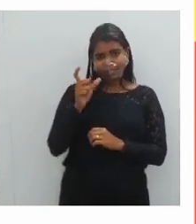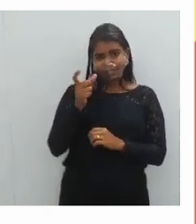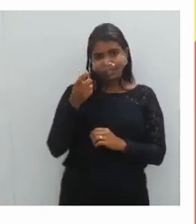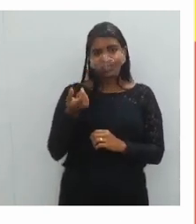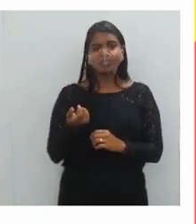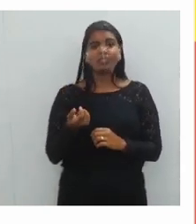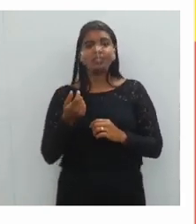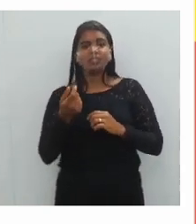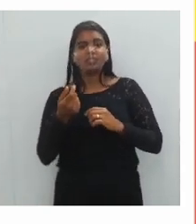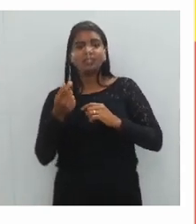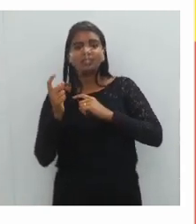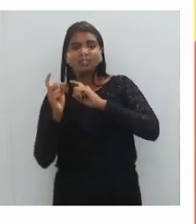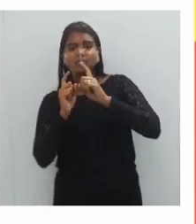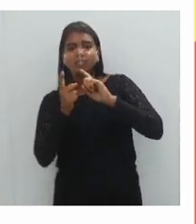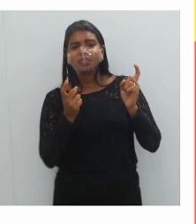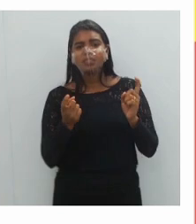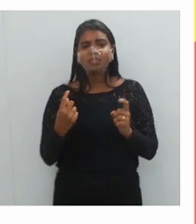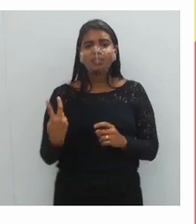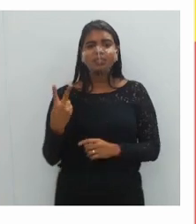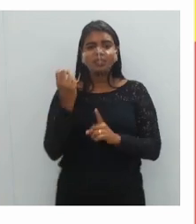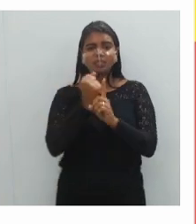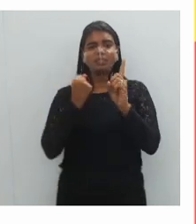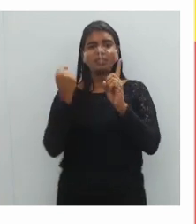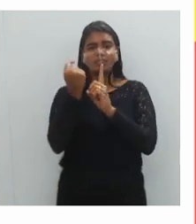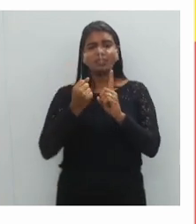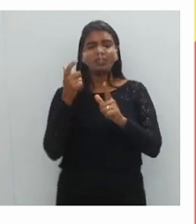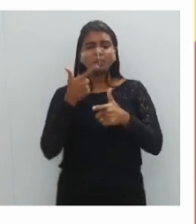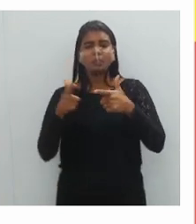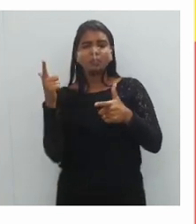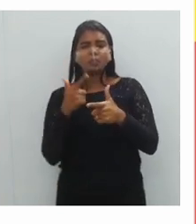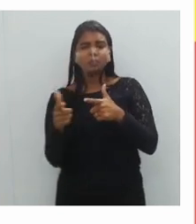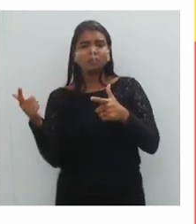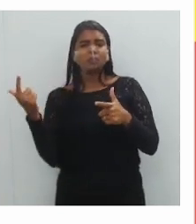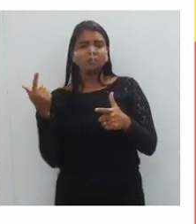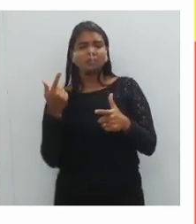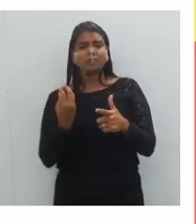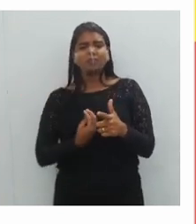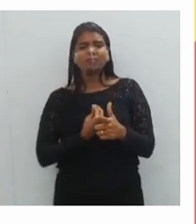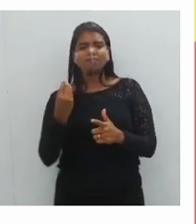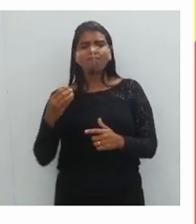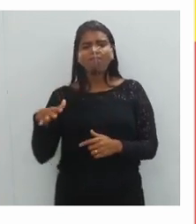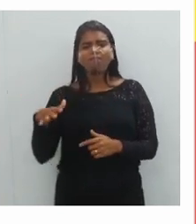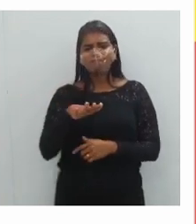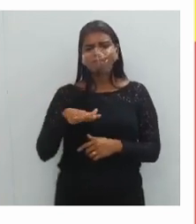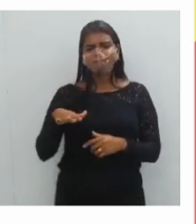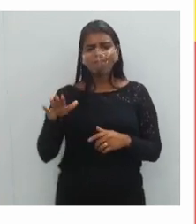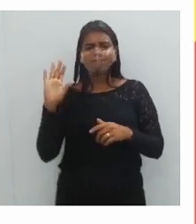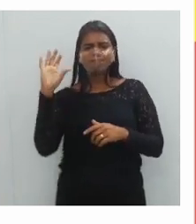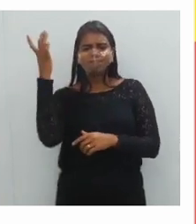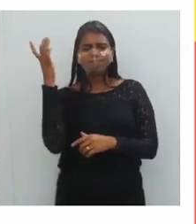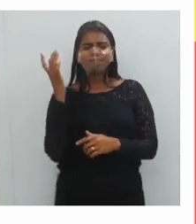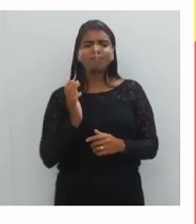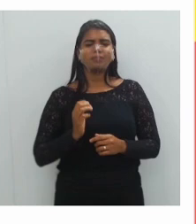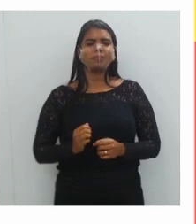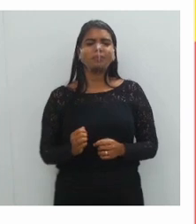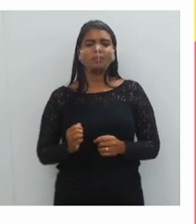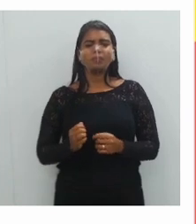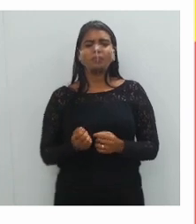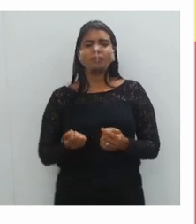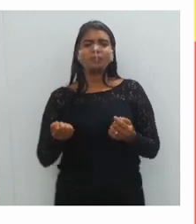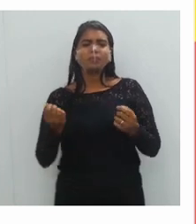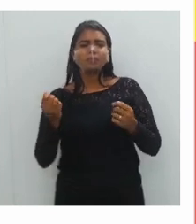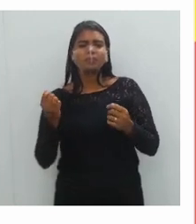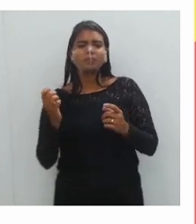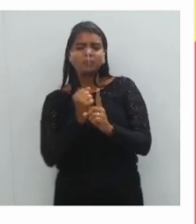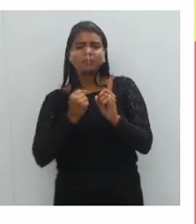uma reflexão de problemas e comportamentos vivenciados em um determinado tempo, espaço